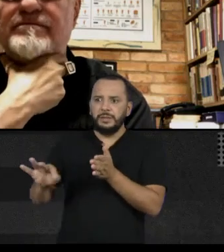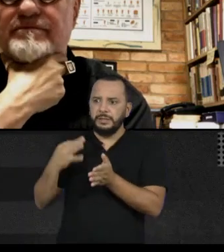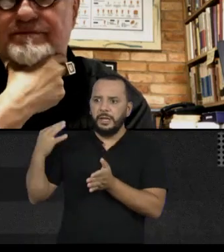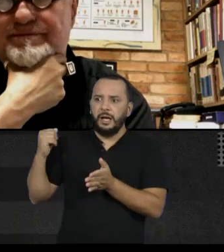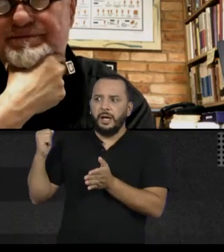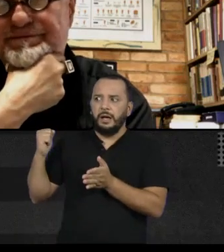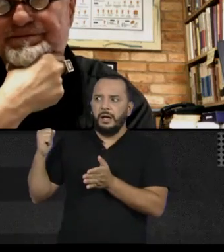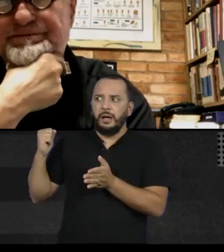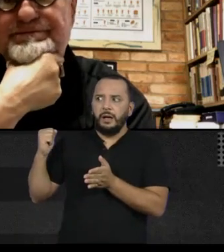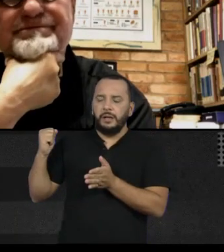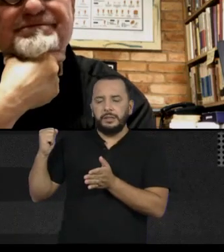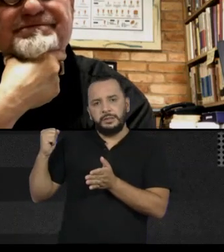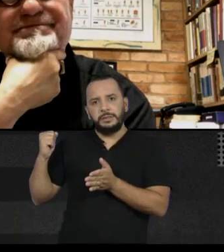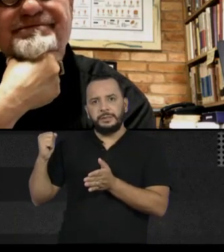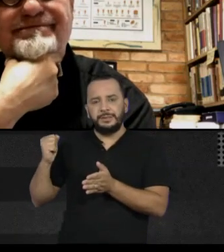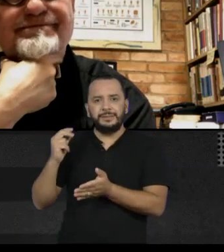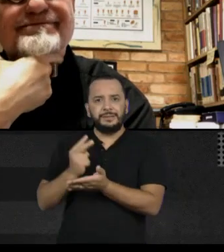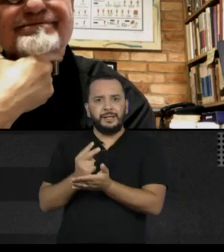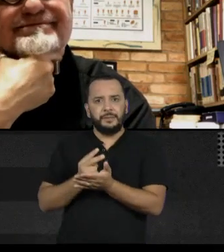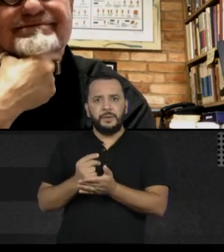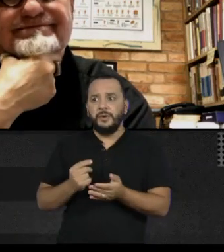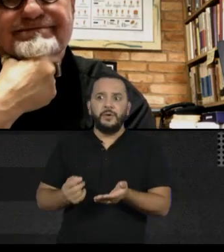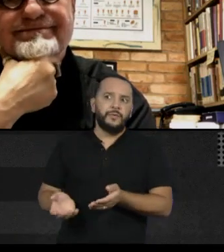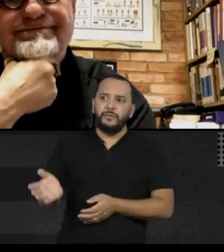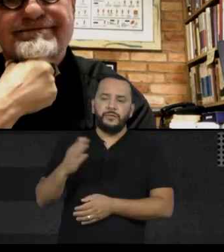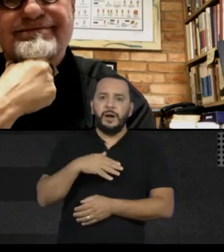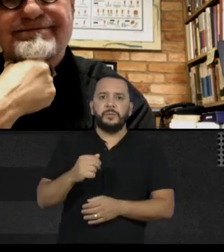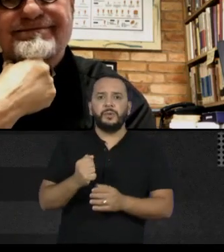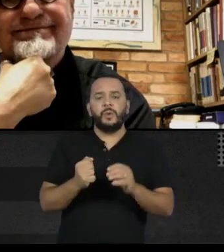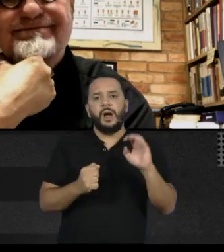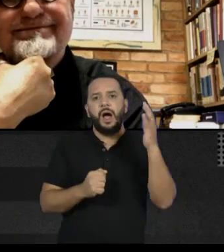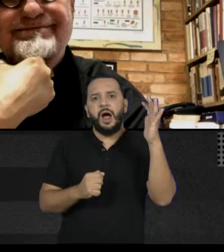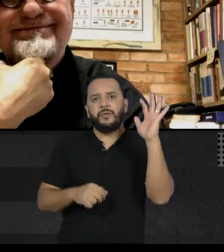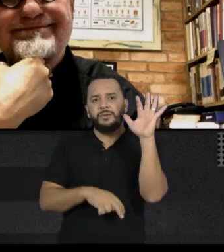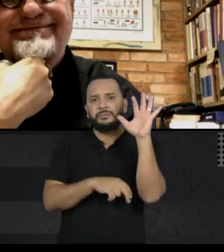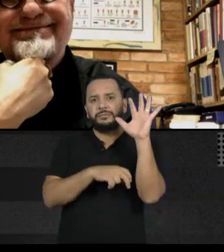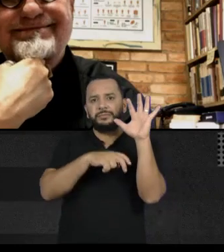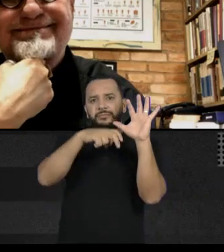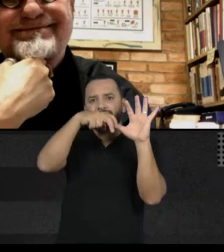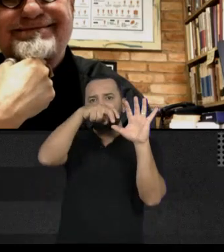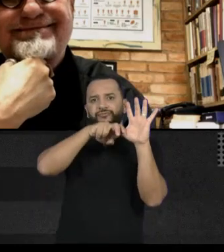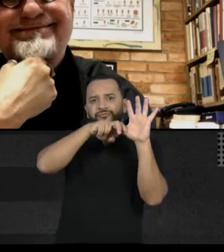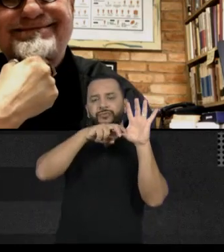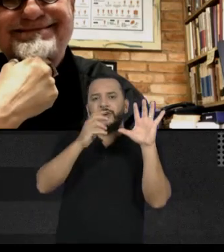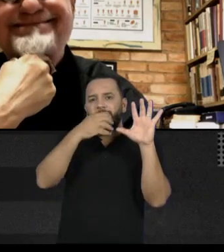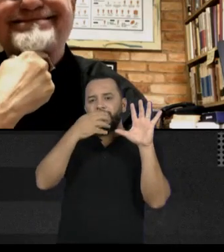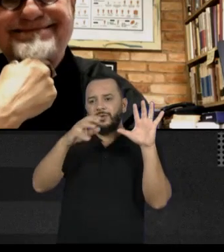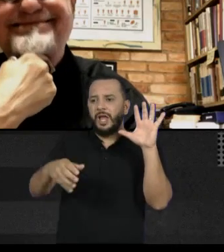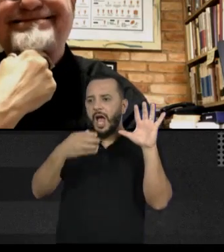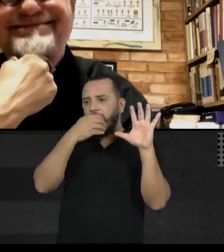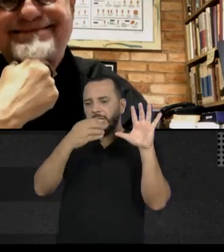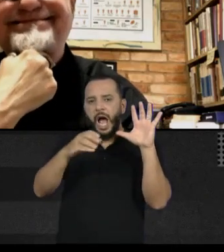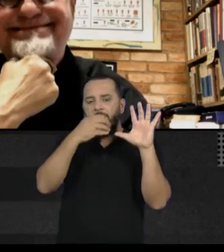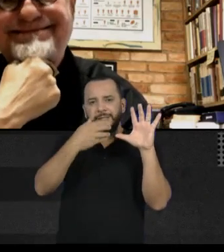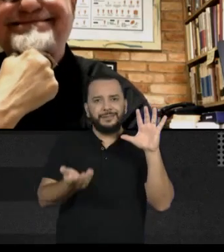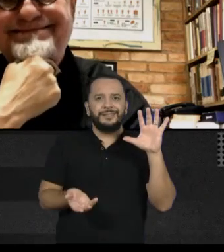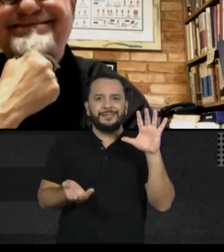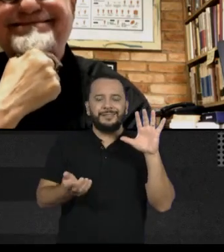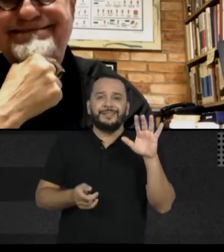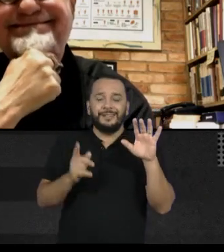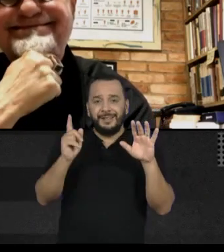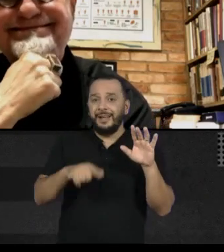homem de grandes decisões. Eu me lembro que na minissérie, toda vez que ele ia resolver